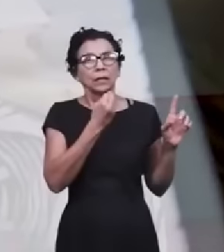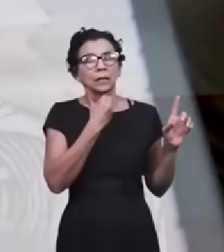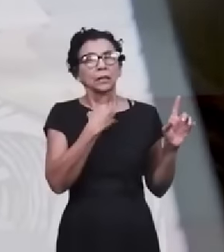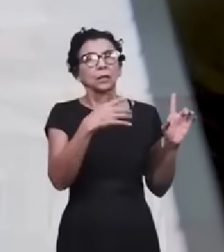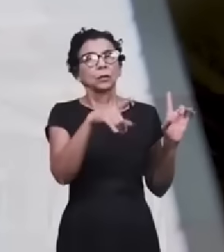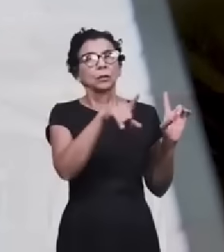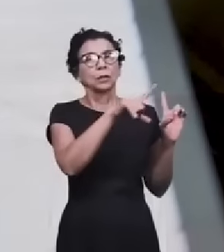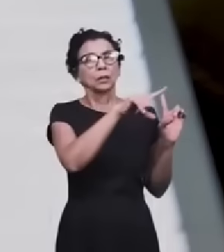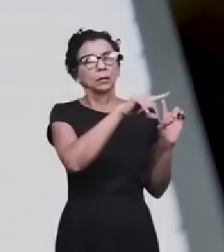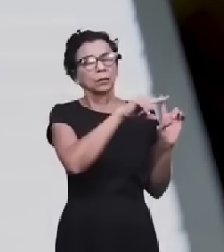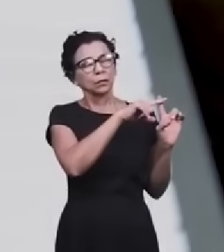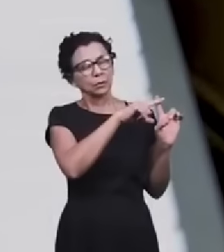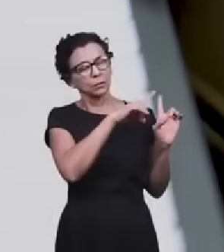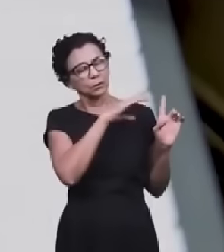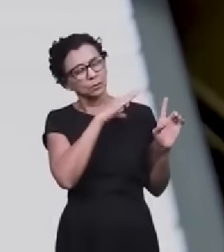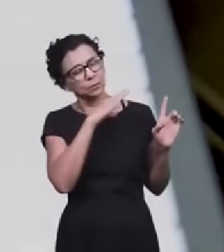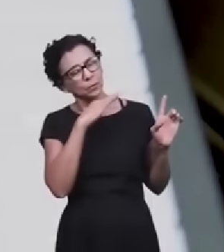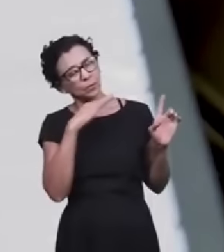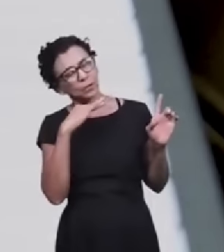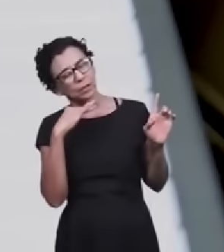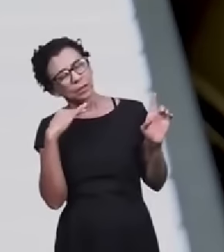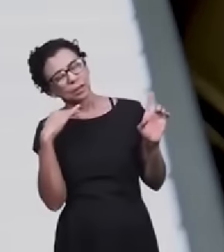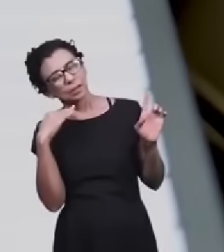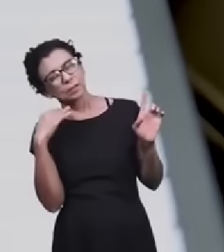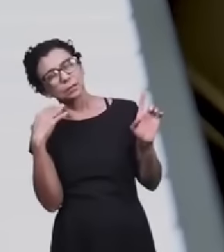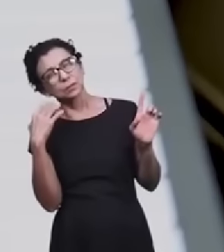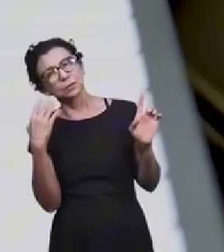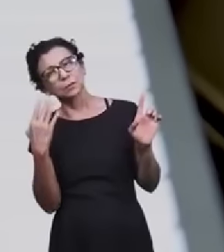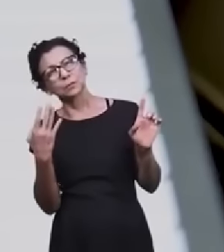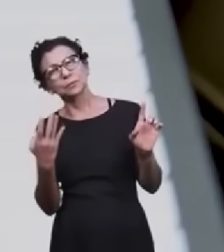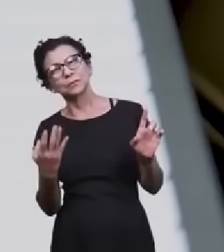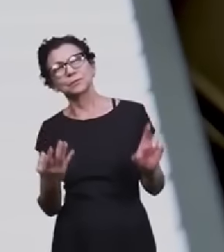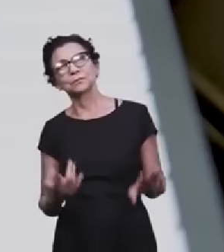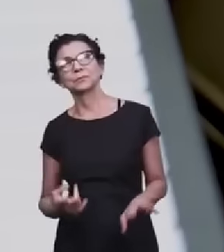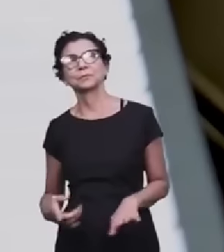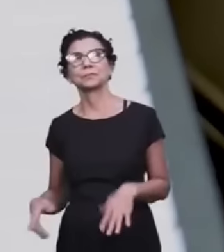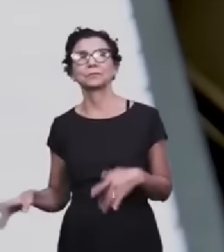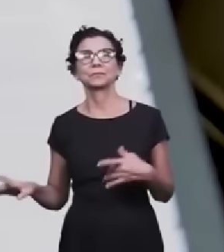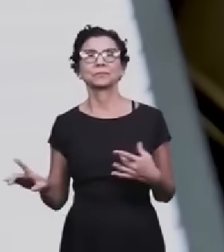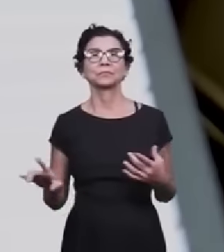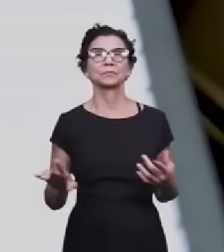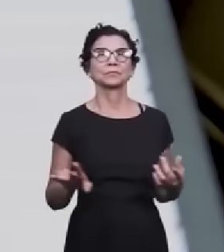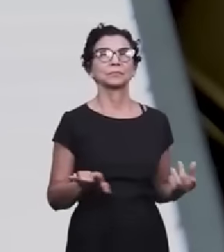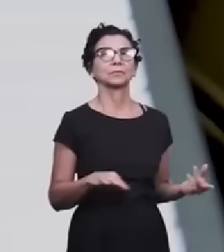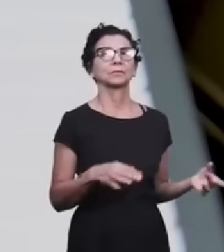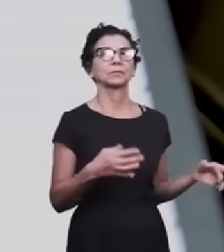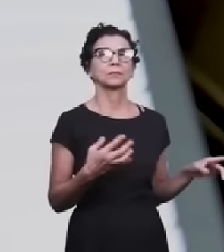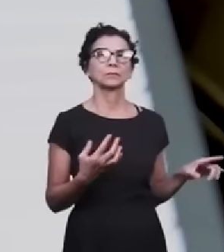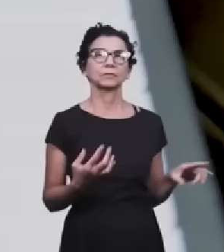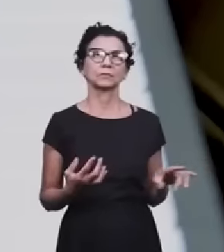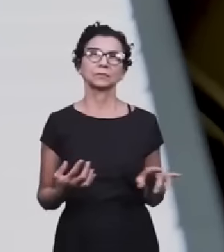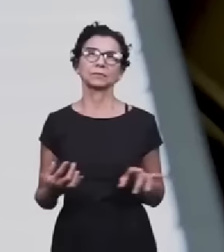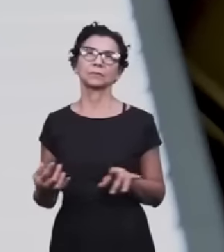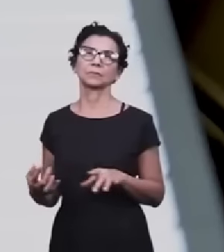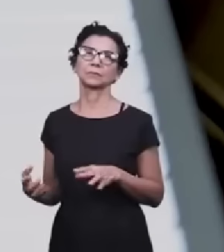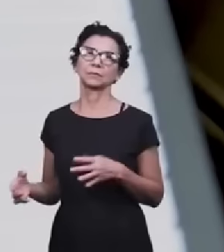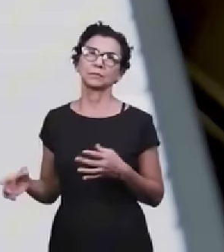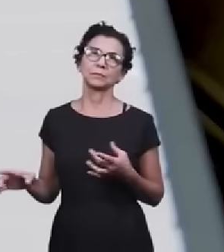respiração. Mas o seu perfume se apega à mão que